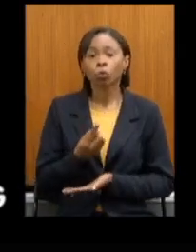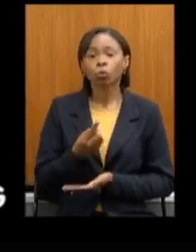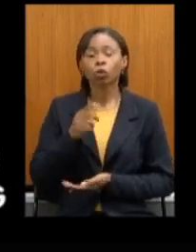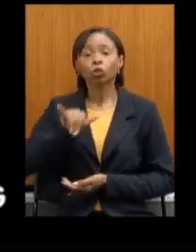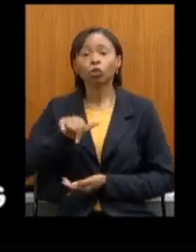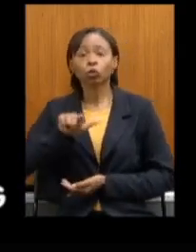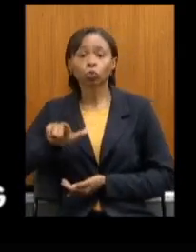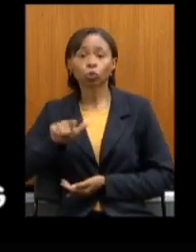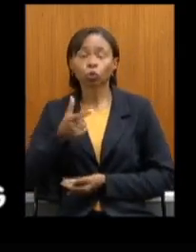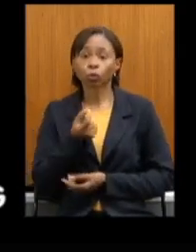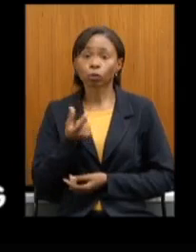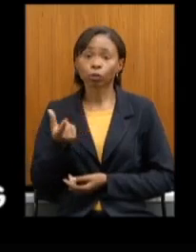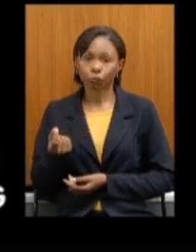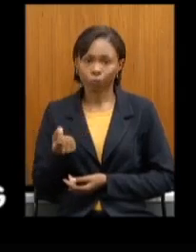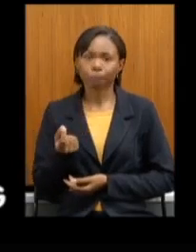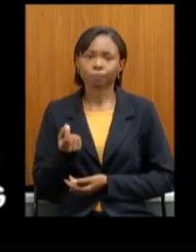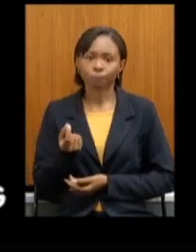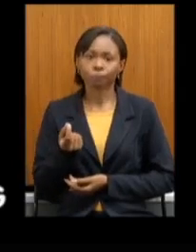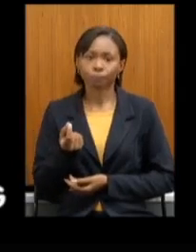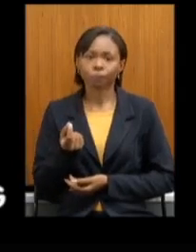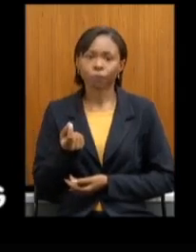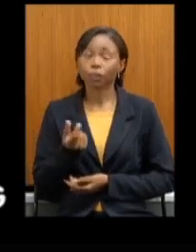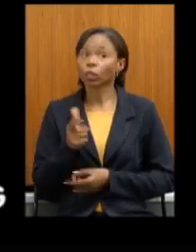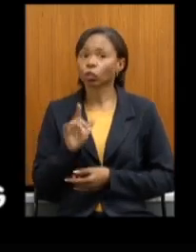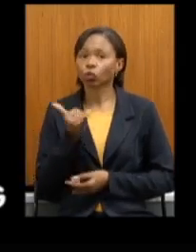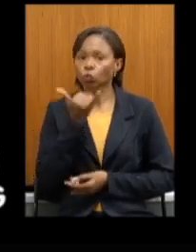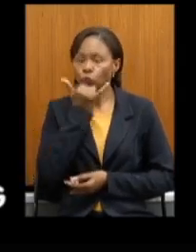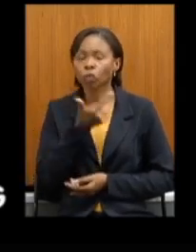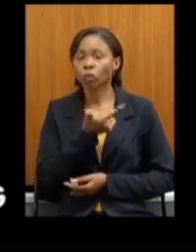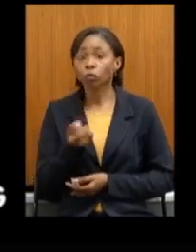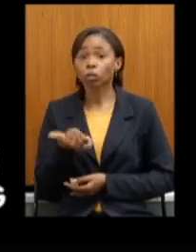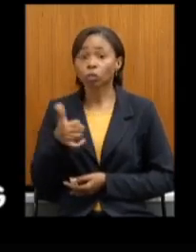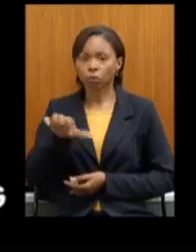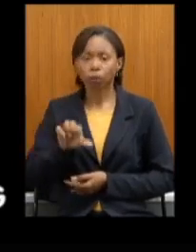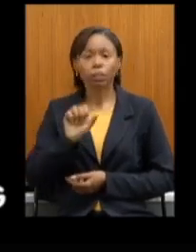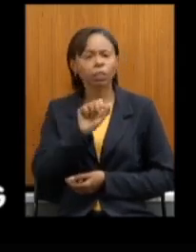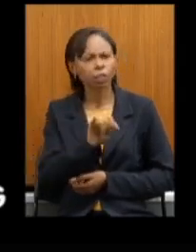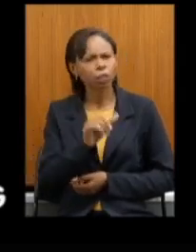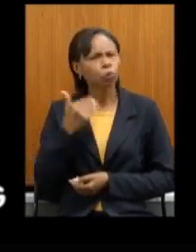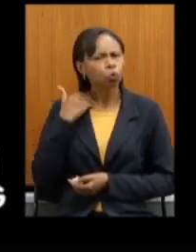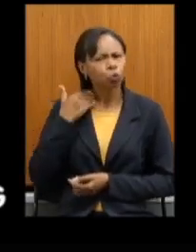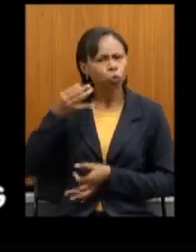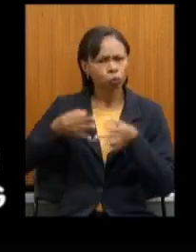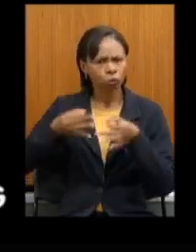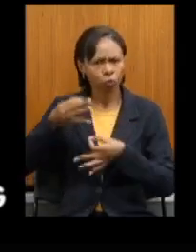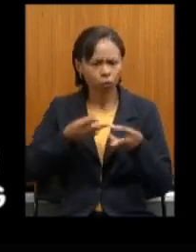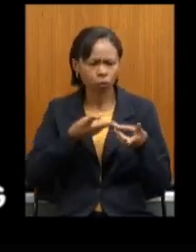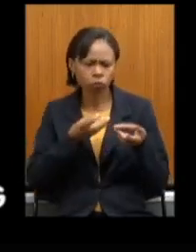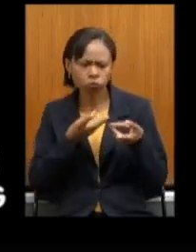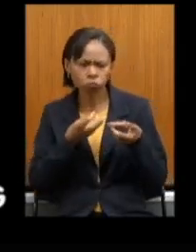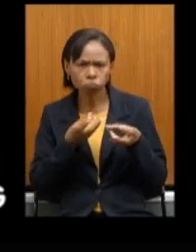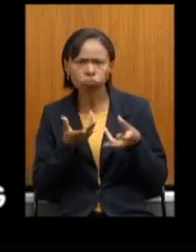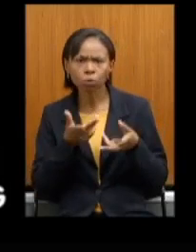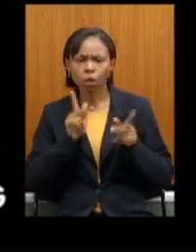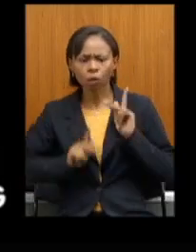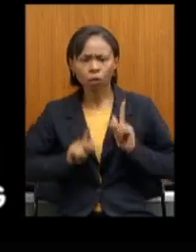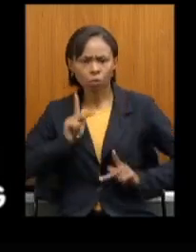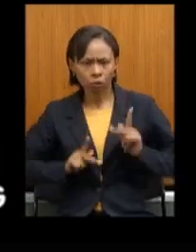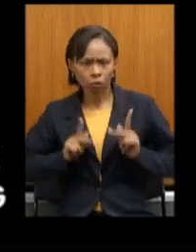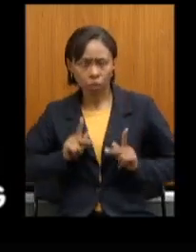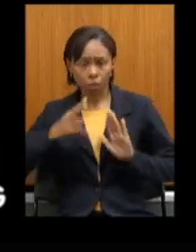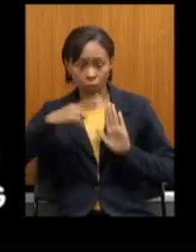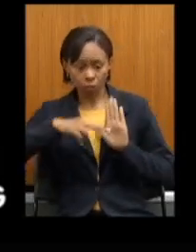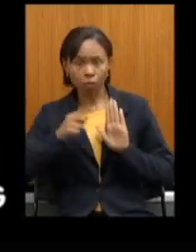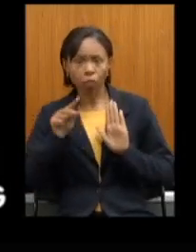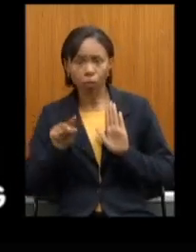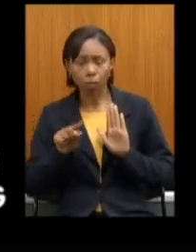31/7/2020, estabelecido pela Portaria de 2019. Então, presidente, se o juiz quer ouvir a procuradoria e ouviu, acabei de ler a sua posição, e